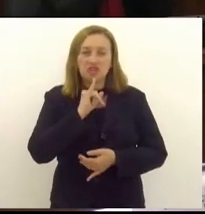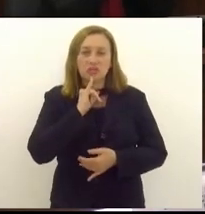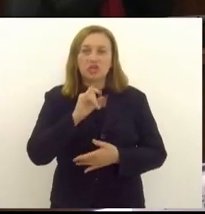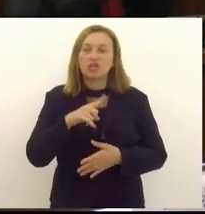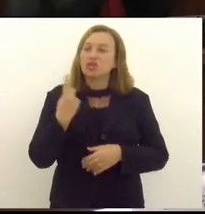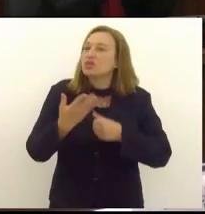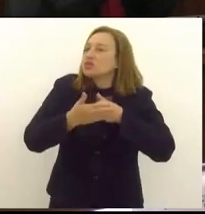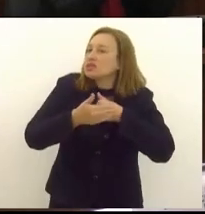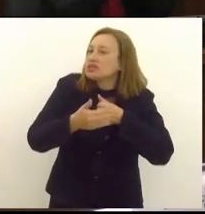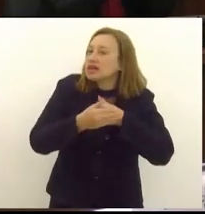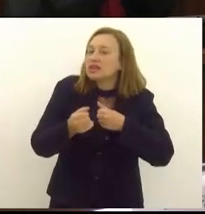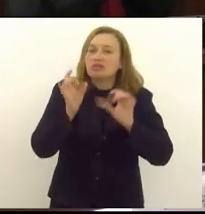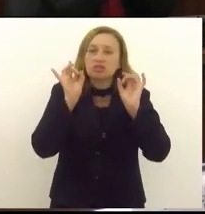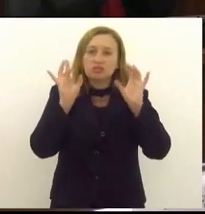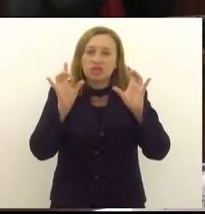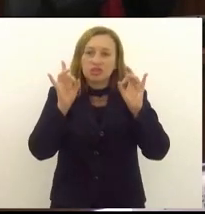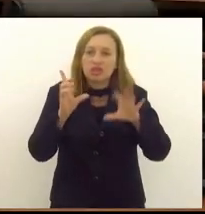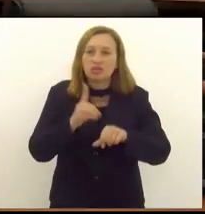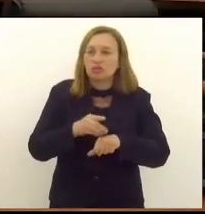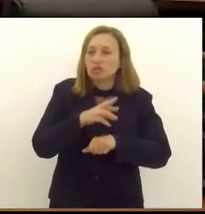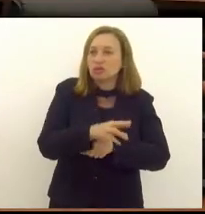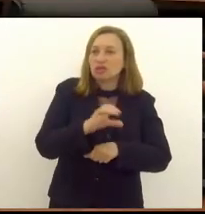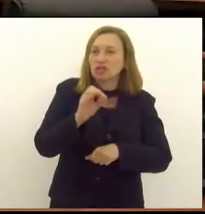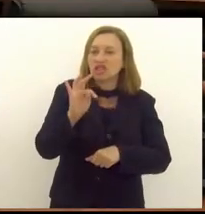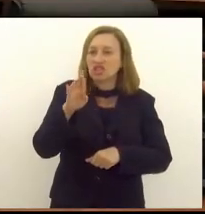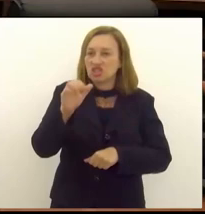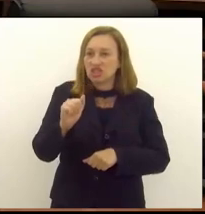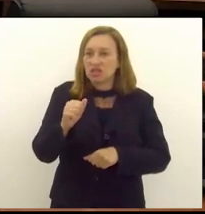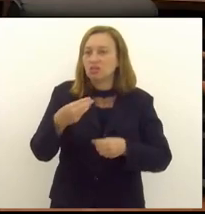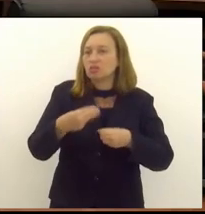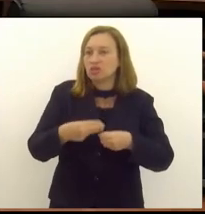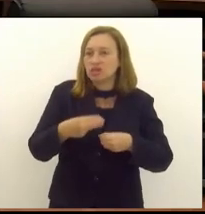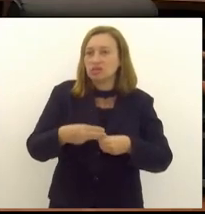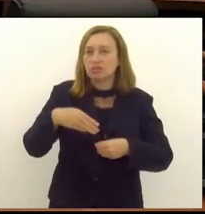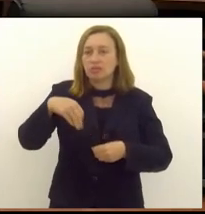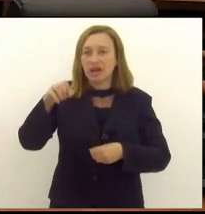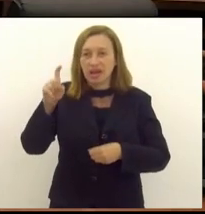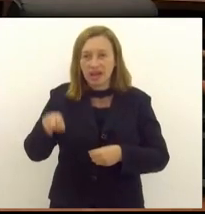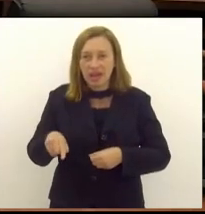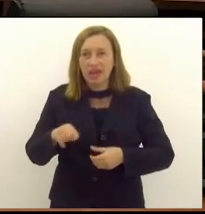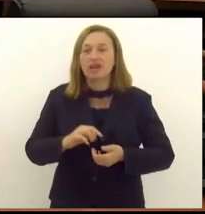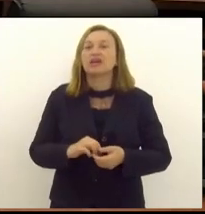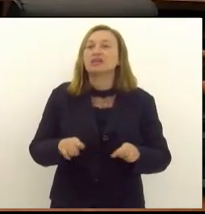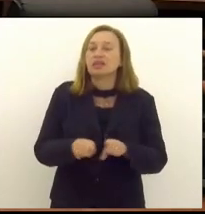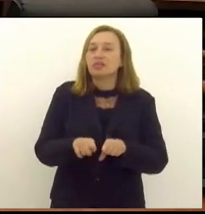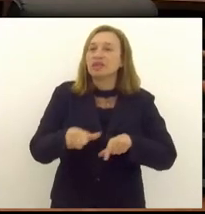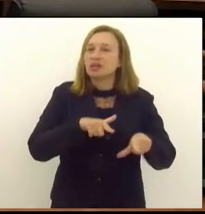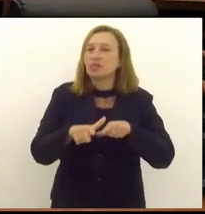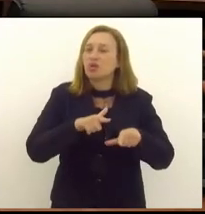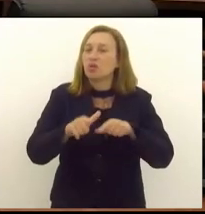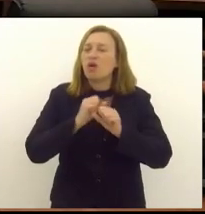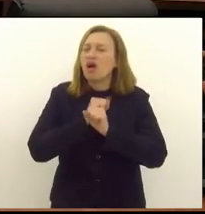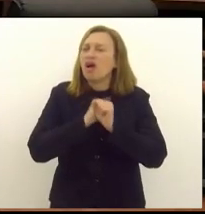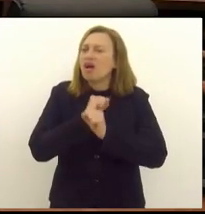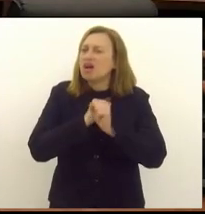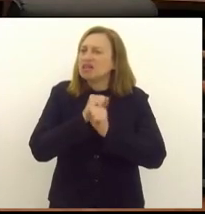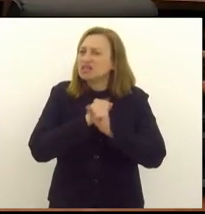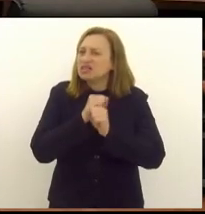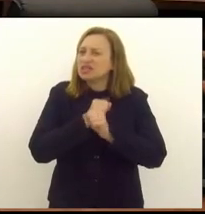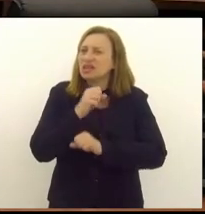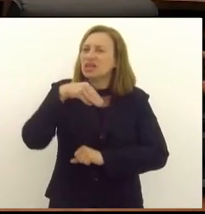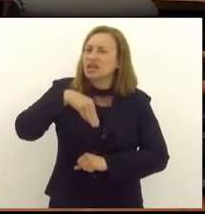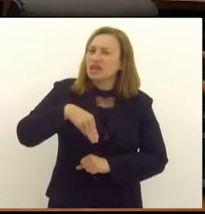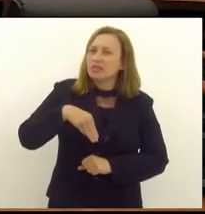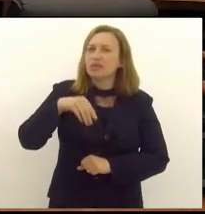esse carinho especial por doutora Cristina lá no município de Macaé. Doutora Cristina, que trabalhou também muitos anos no ML